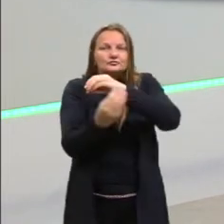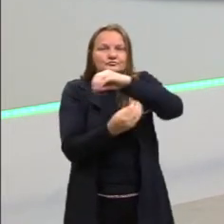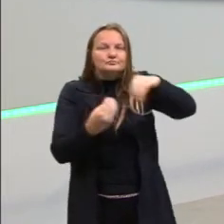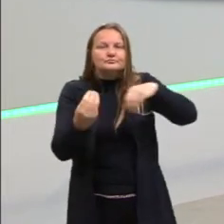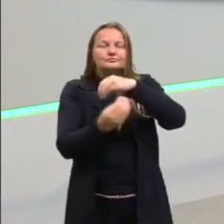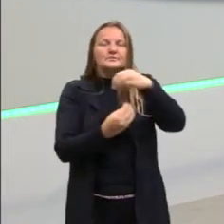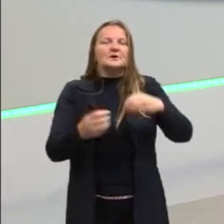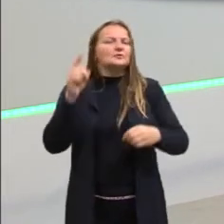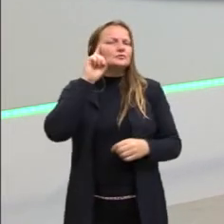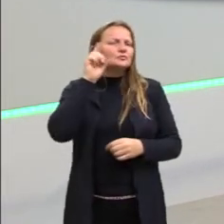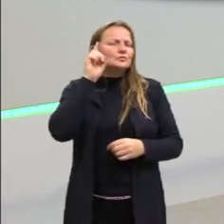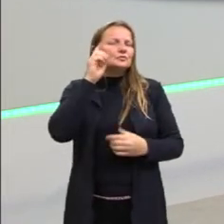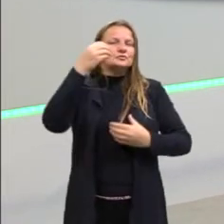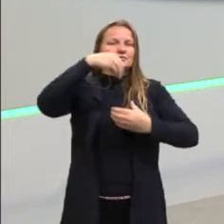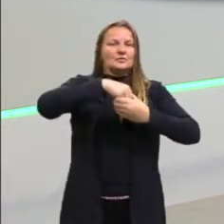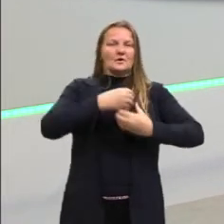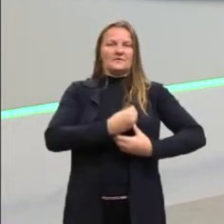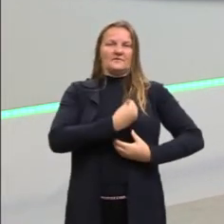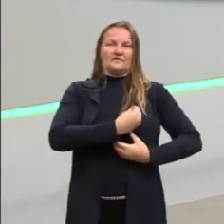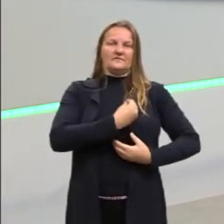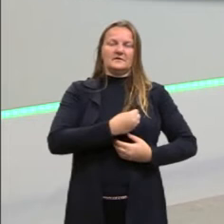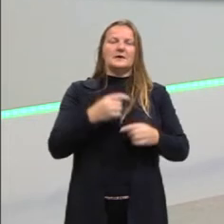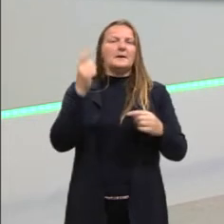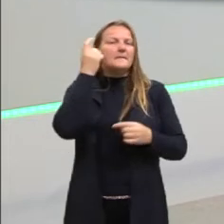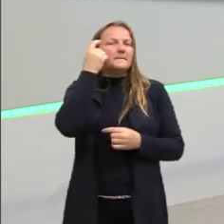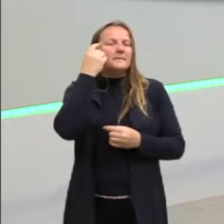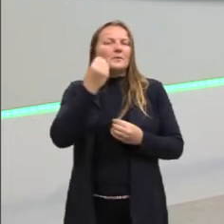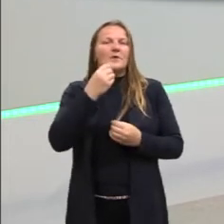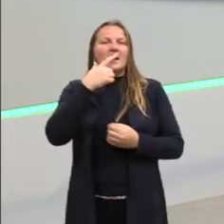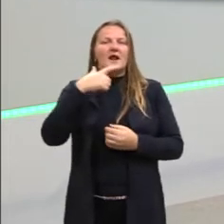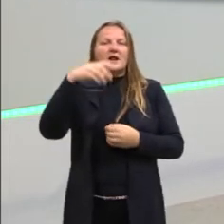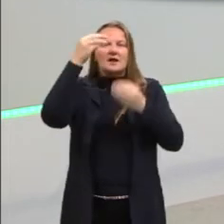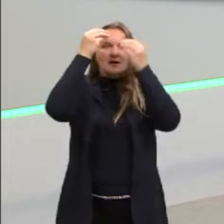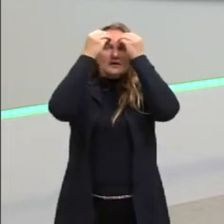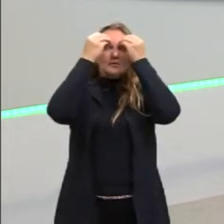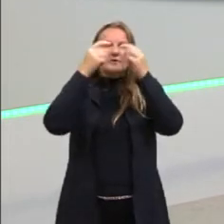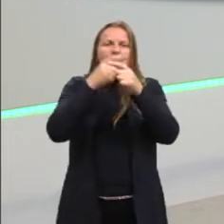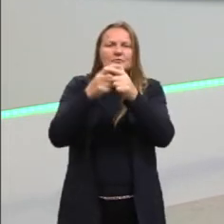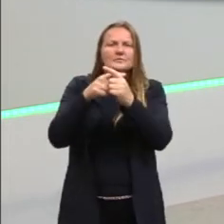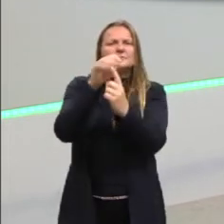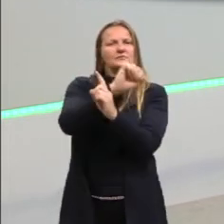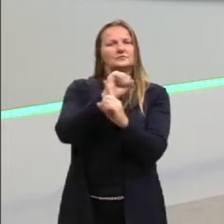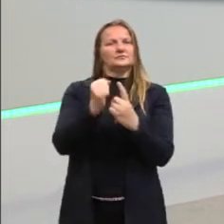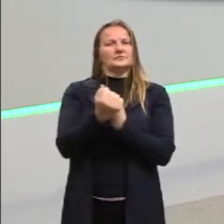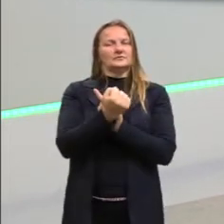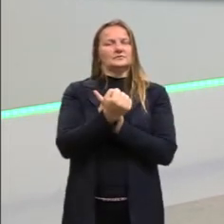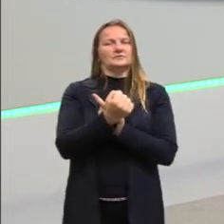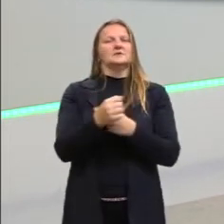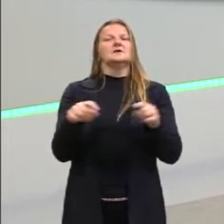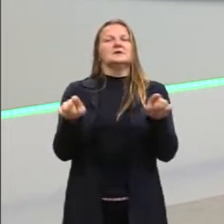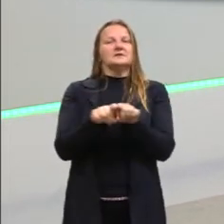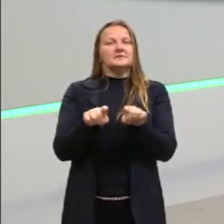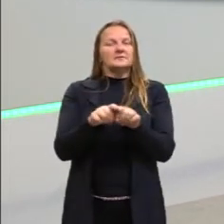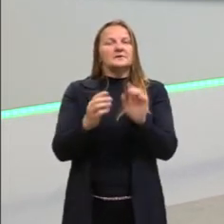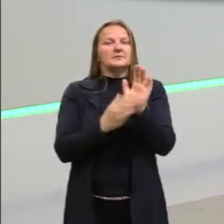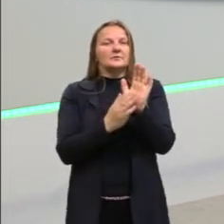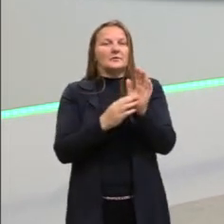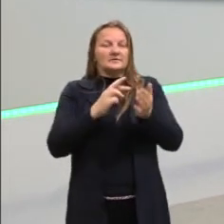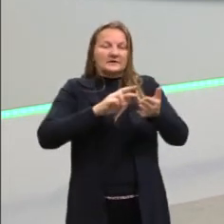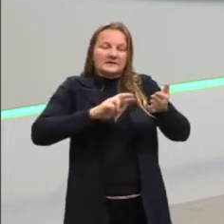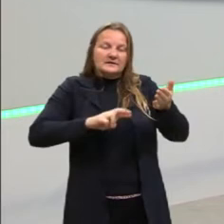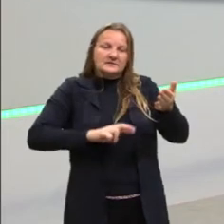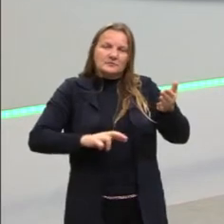a dia. E a gente também pode pensar na questão da linguagem resolvendo problemas sociais, também lá na proposta da